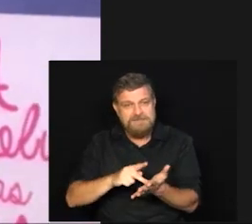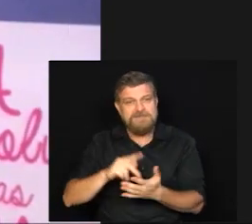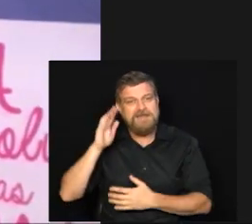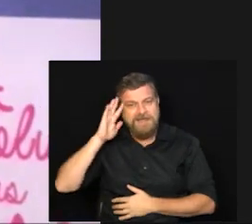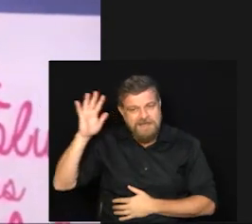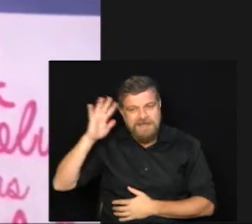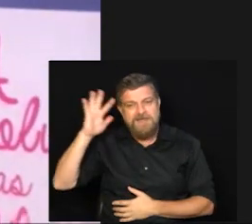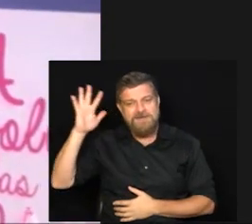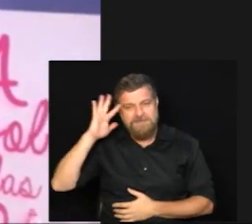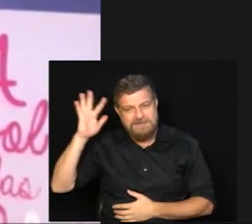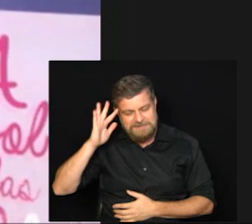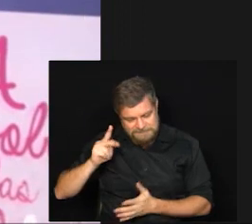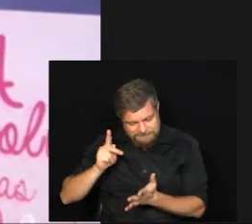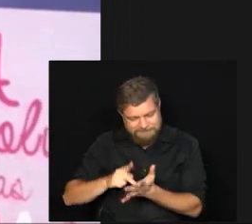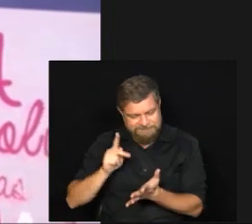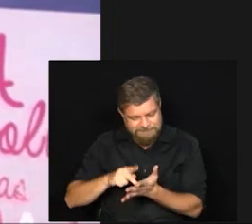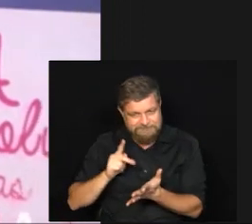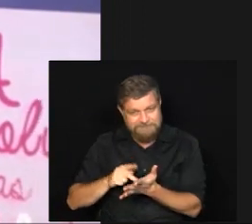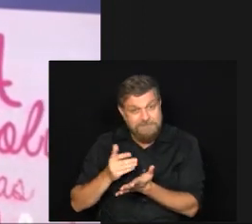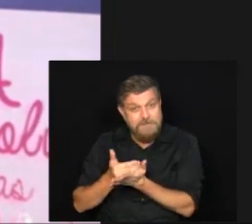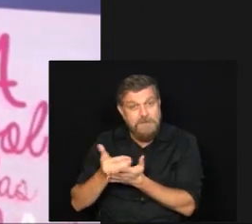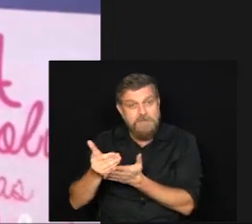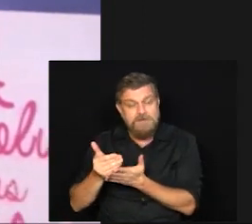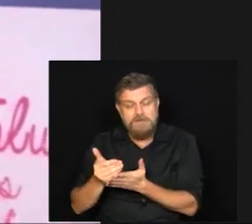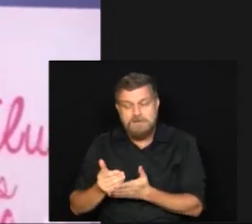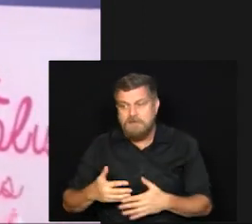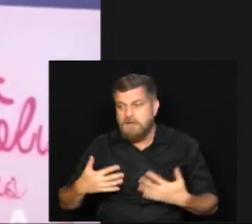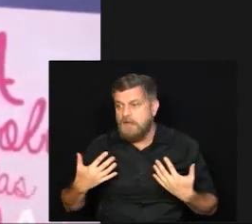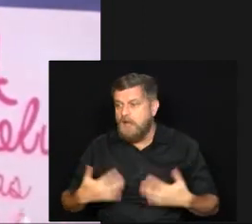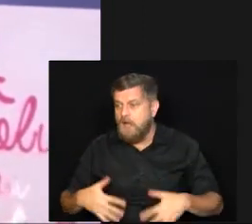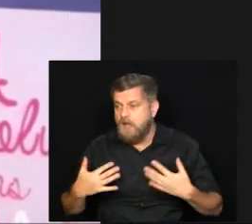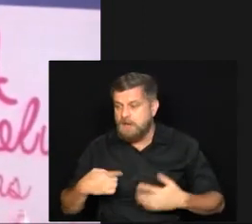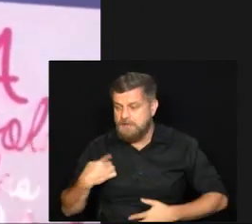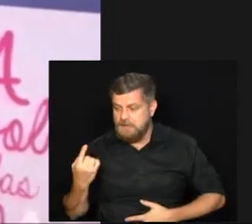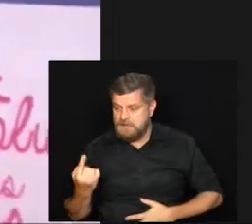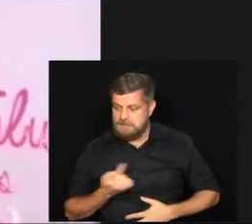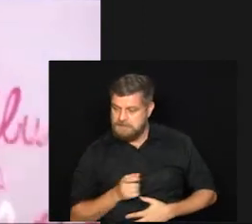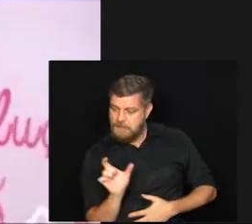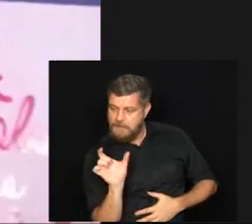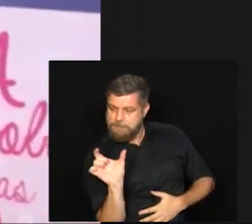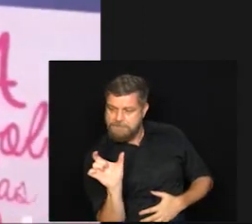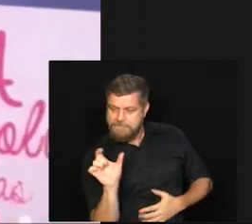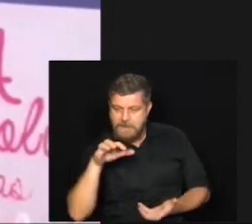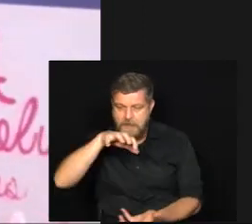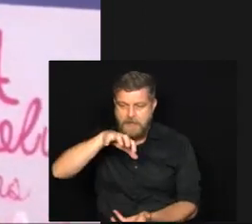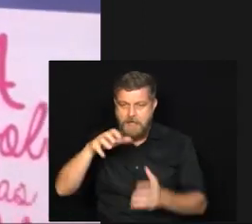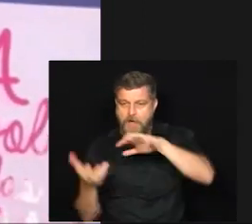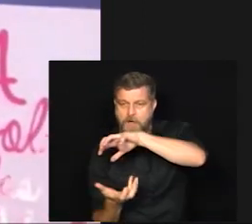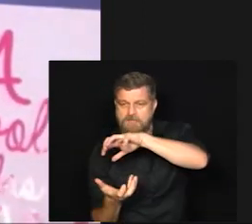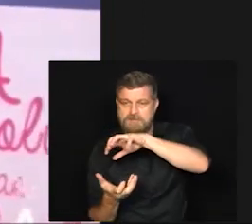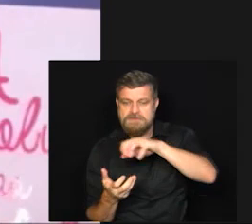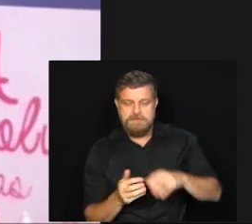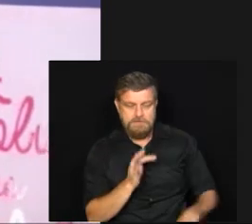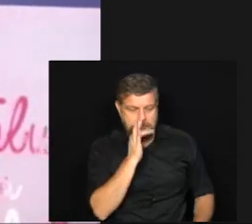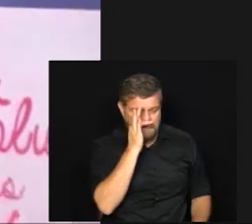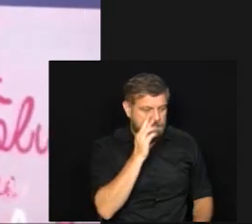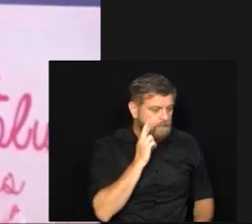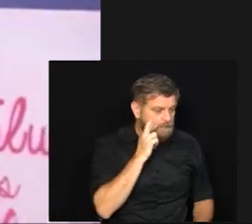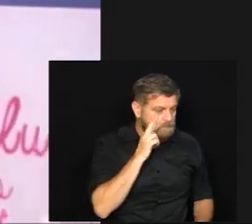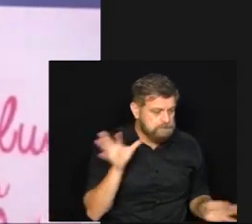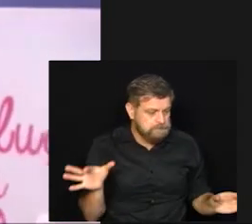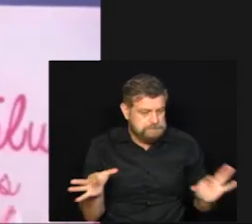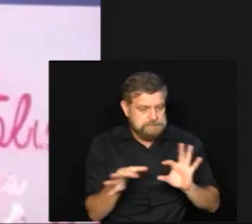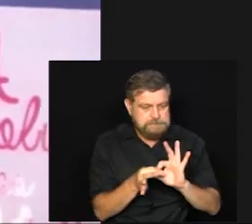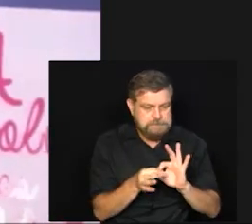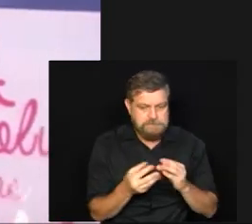lá no começo, Gabriel. Caramba, a gente vai unir revolução com rosas. E aí, como é que é isso,